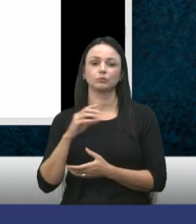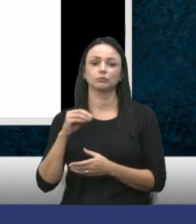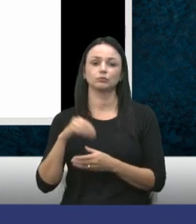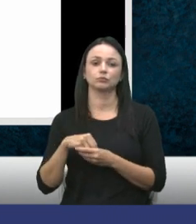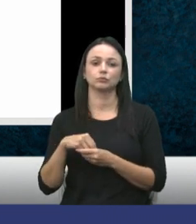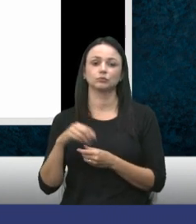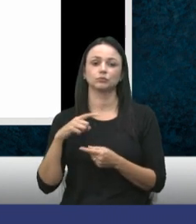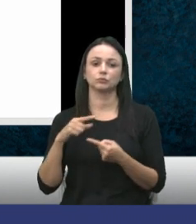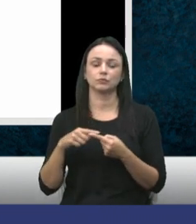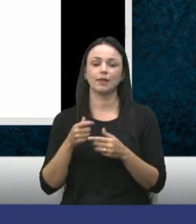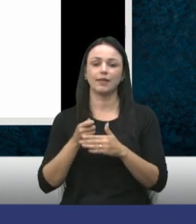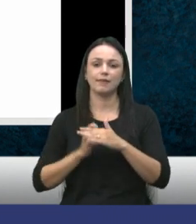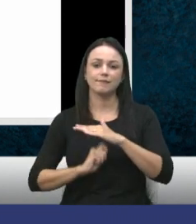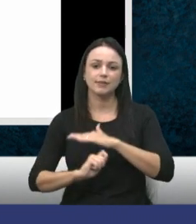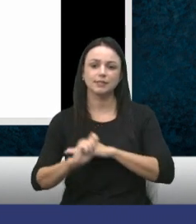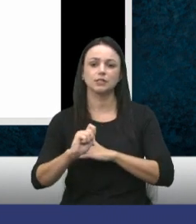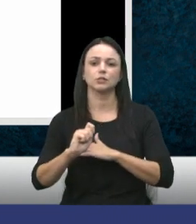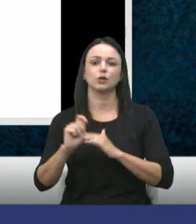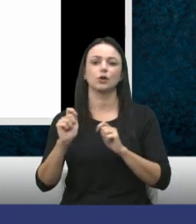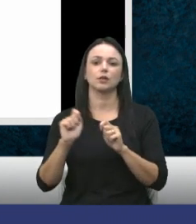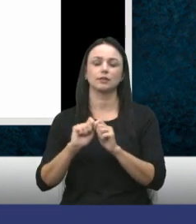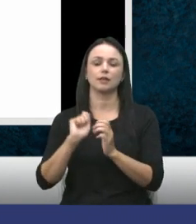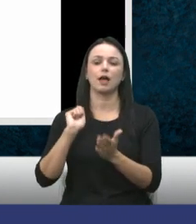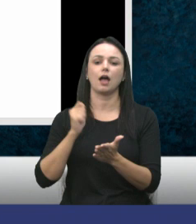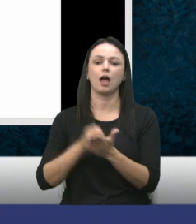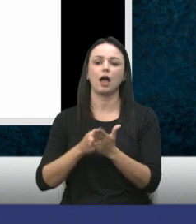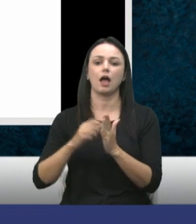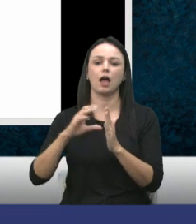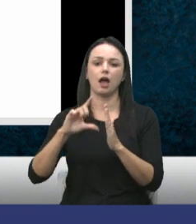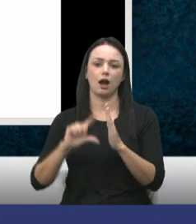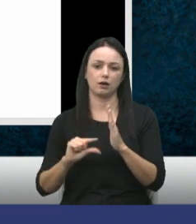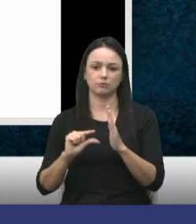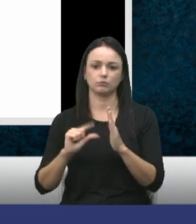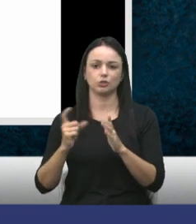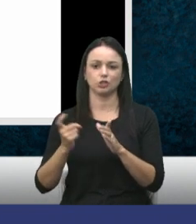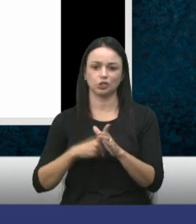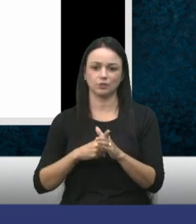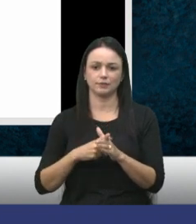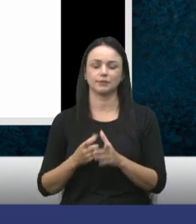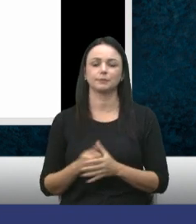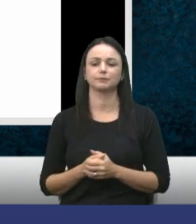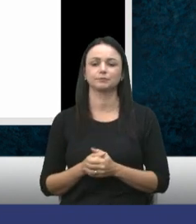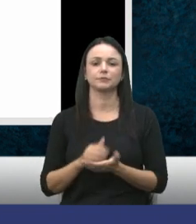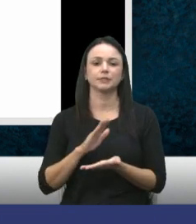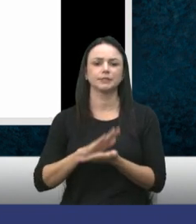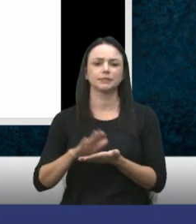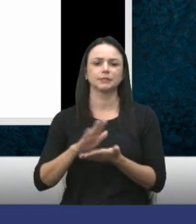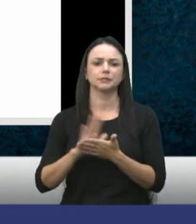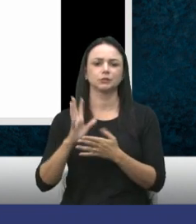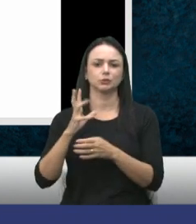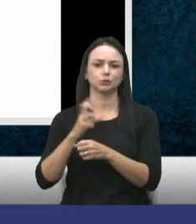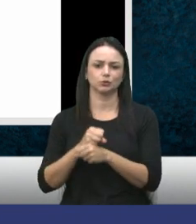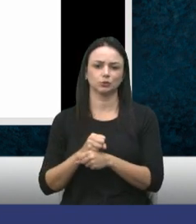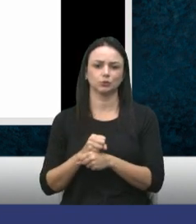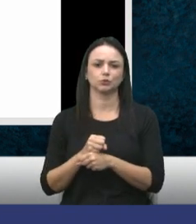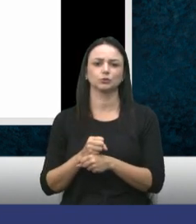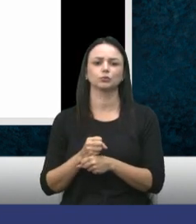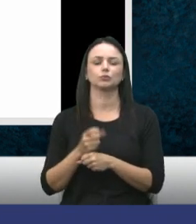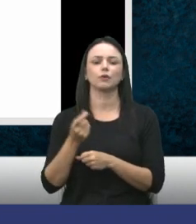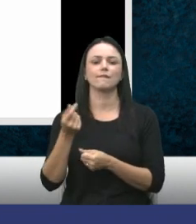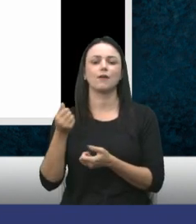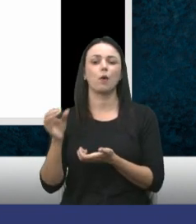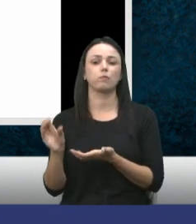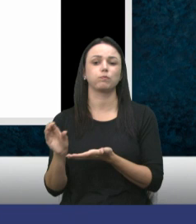composta por investimentos e amortização de dívidas. A despesa total, então, para o primeiro quadrimestre, em valores